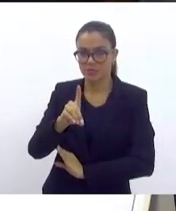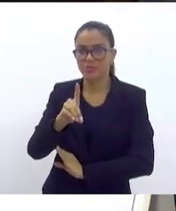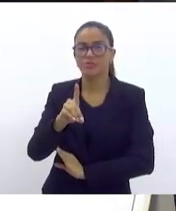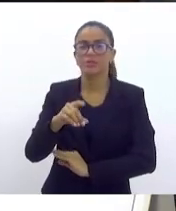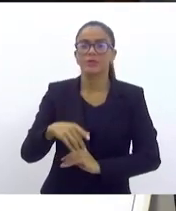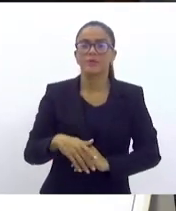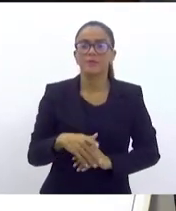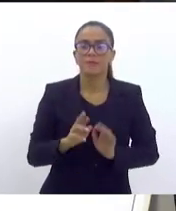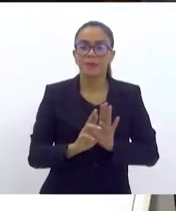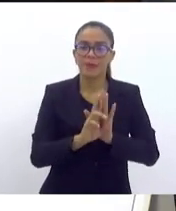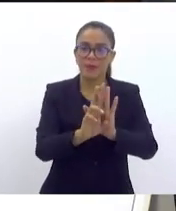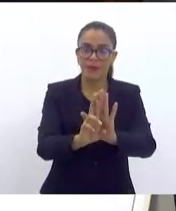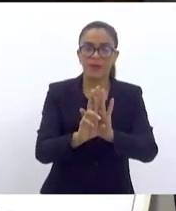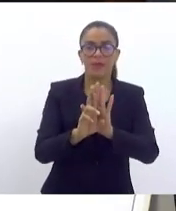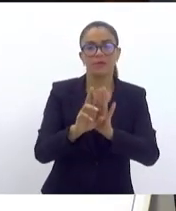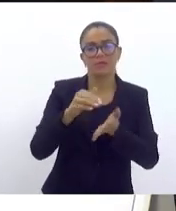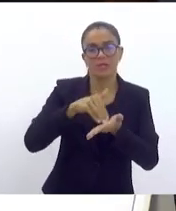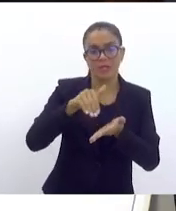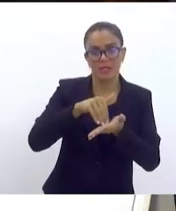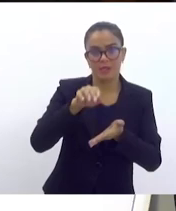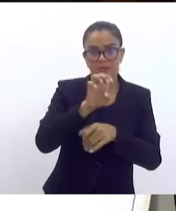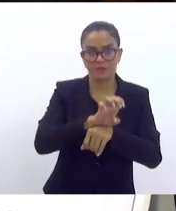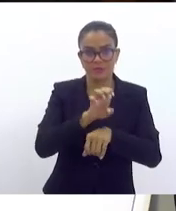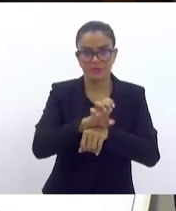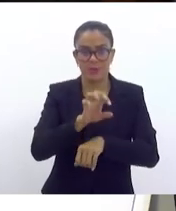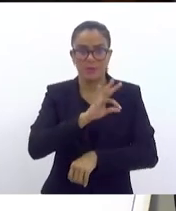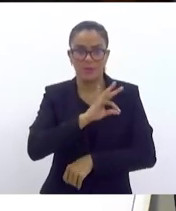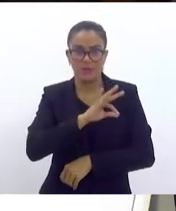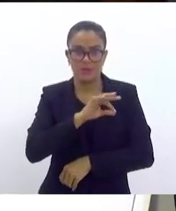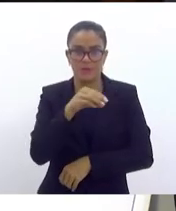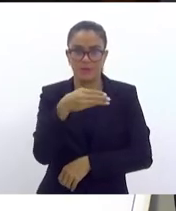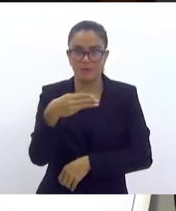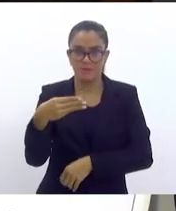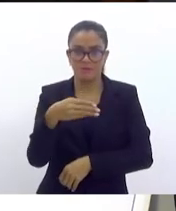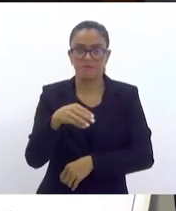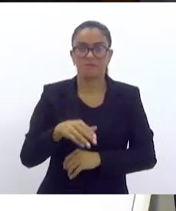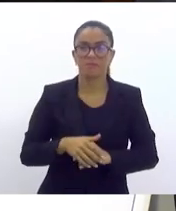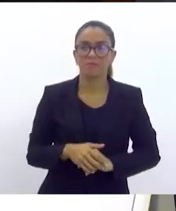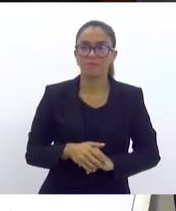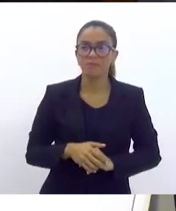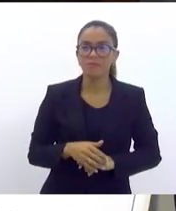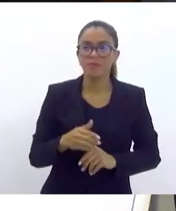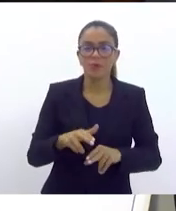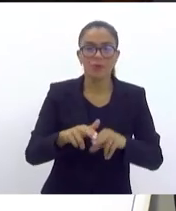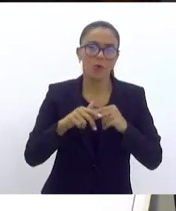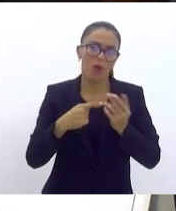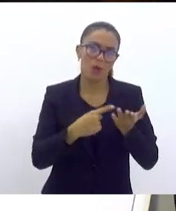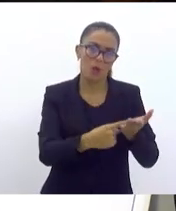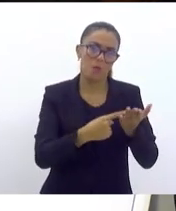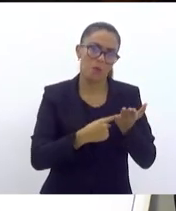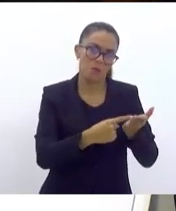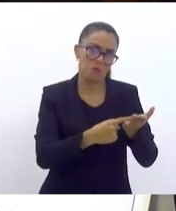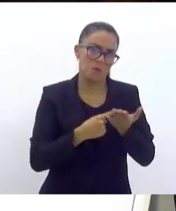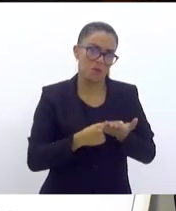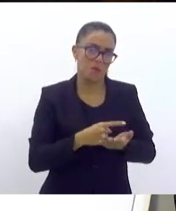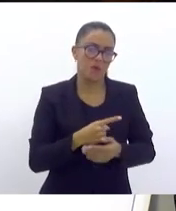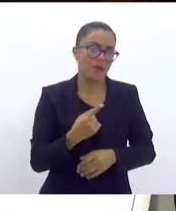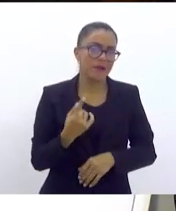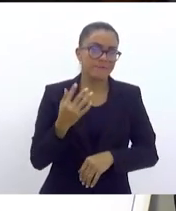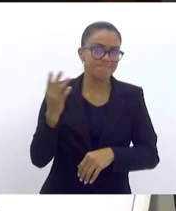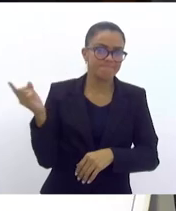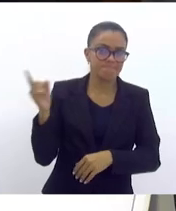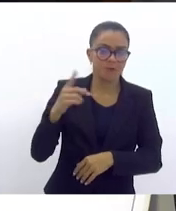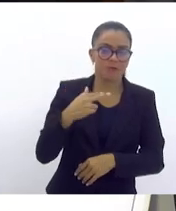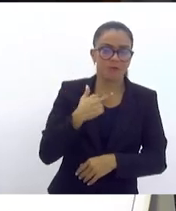secretário Estadual de Polícia Militar senhor Coronel Luiz Henrique Marinho Pires por conta de compromissos outros não vou te dar presente